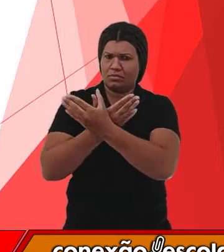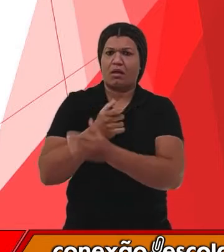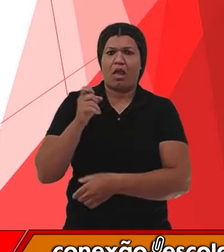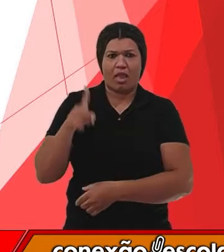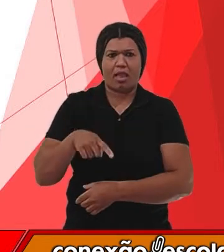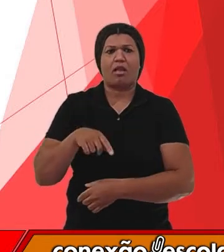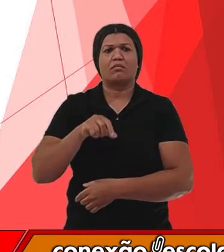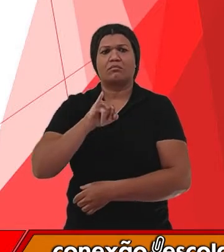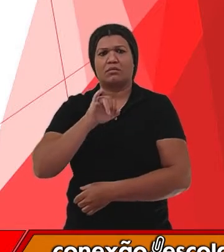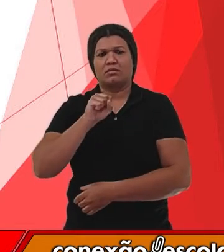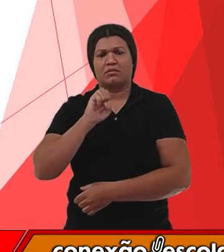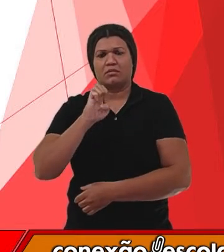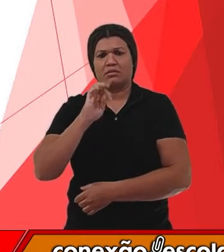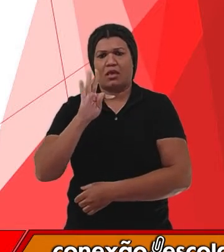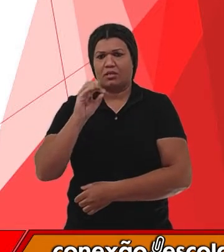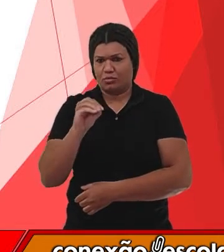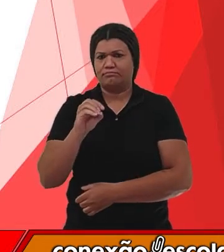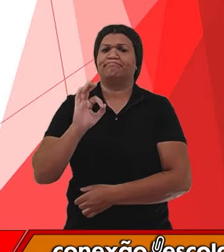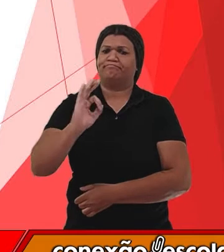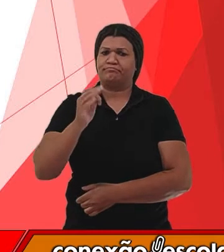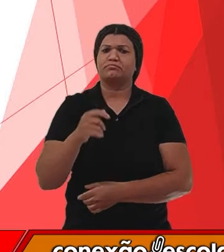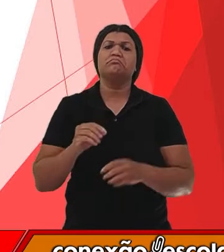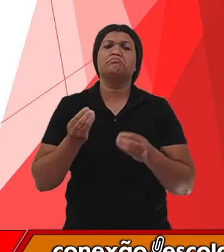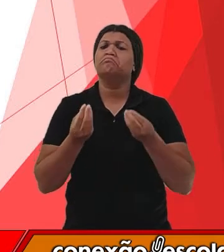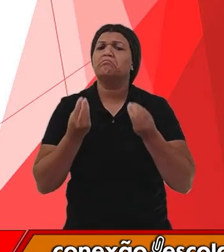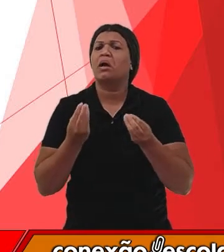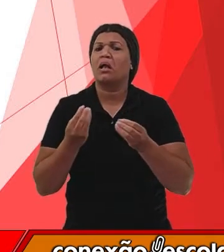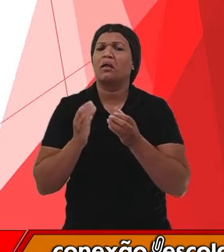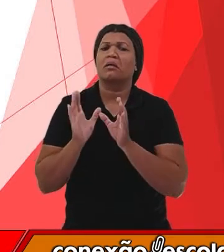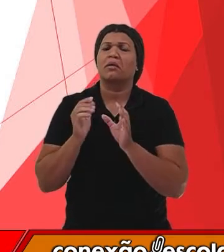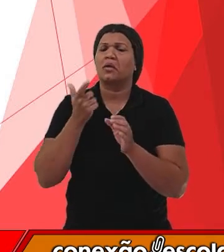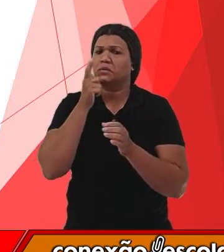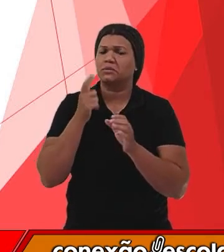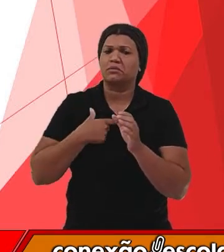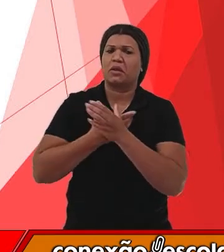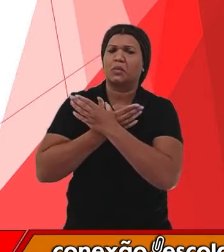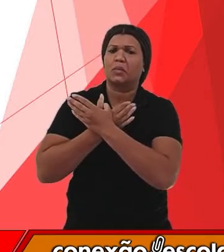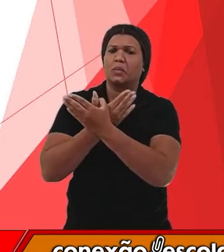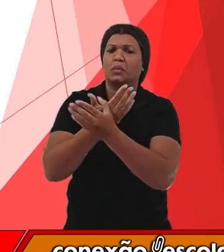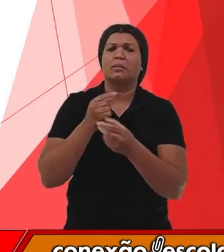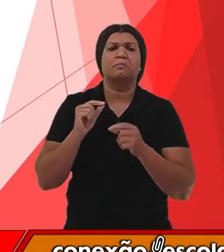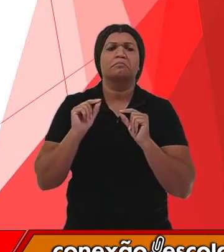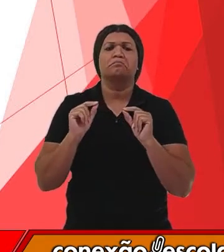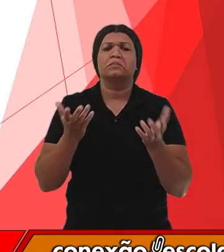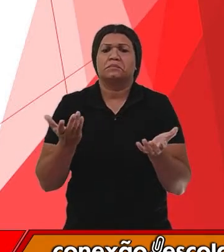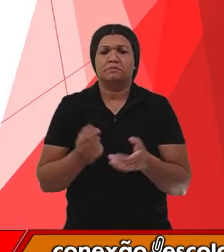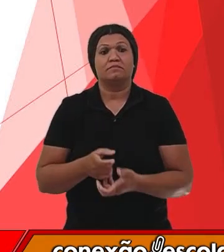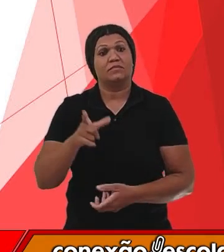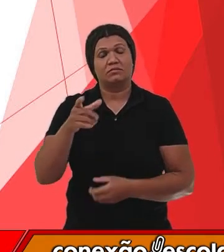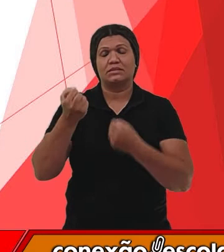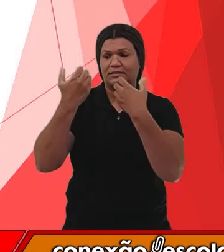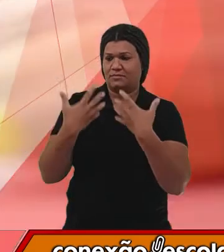inseto? Isso. E para que ela tem asa? Então você me falou, Isabela, que ela